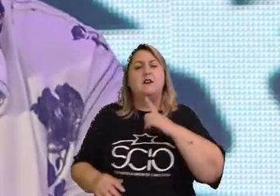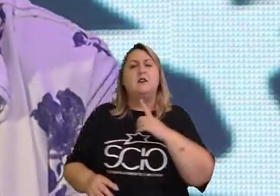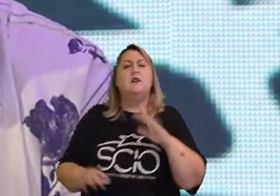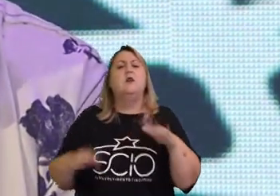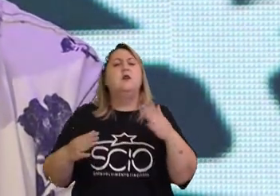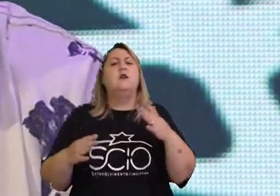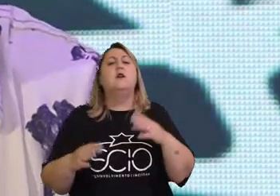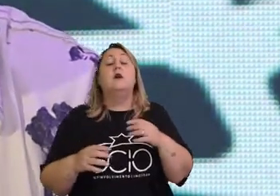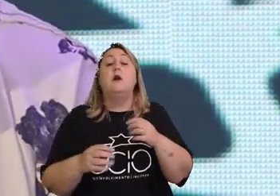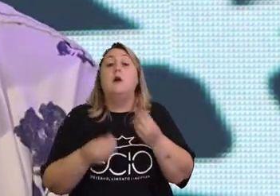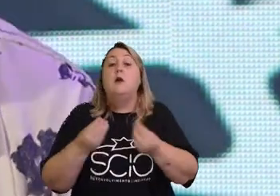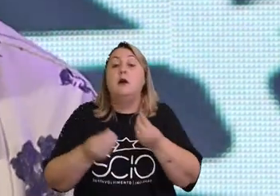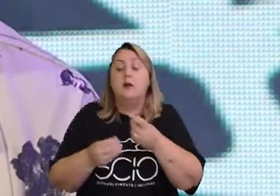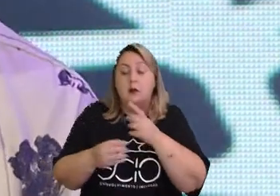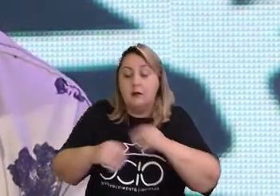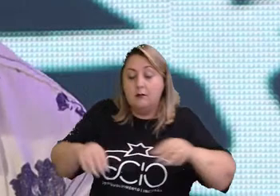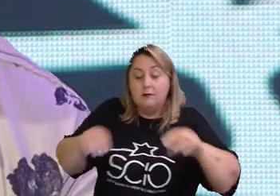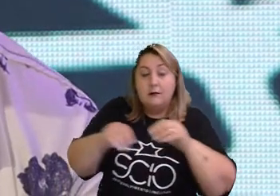vem quando tem que